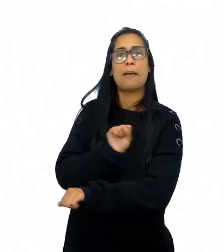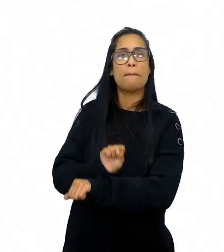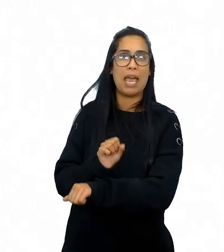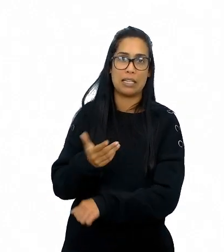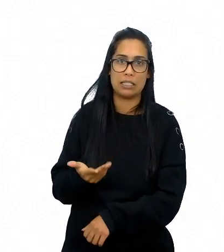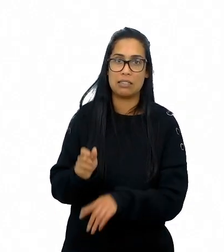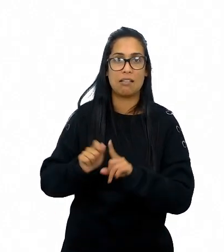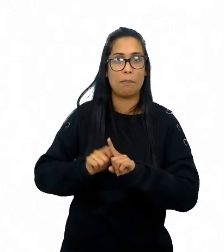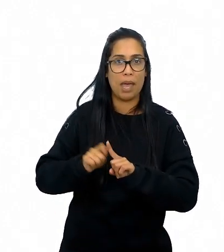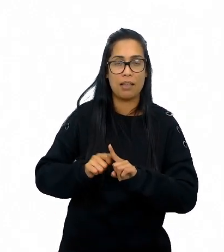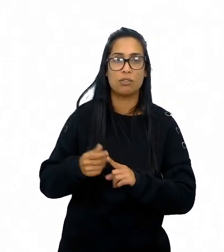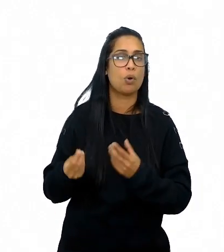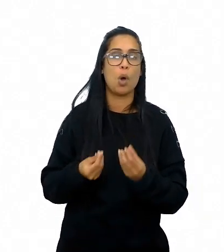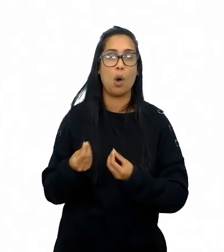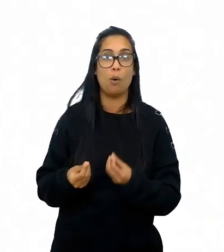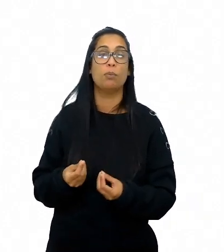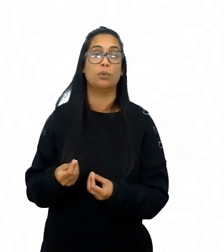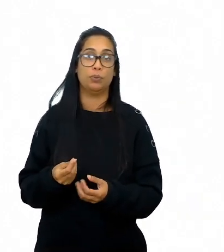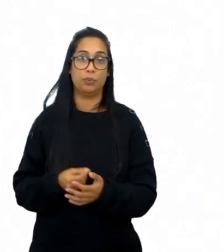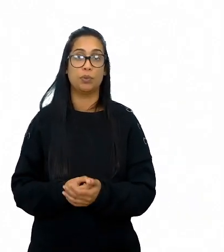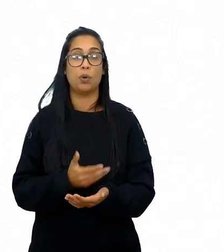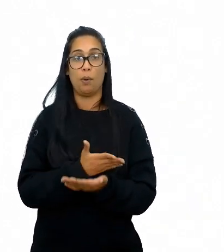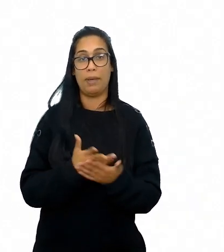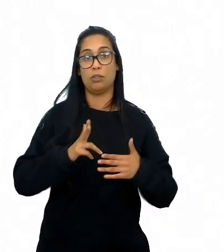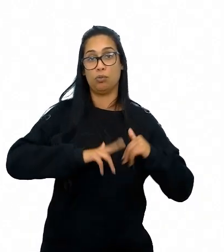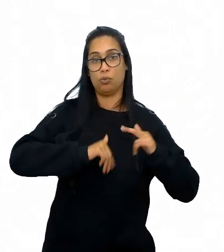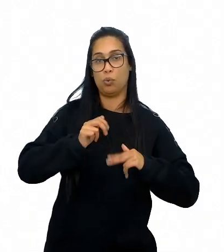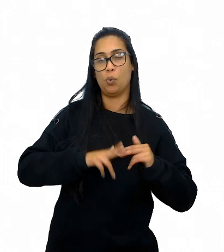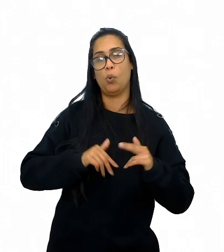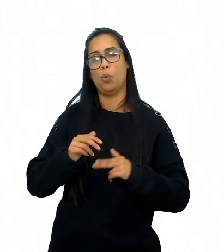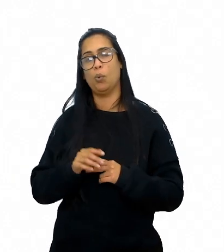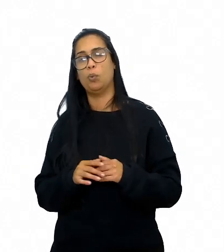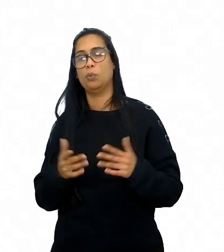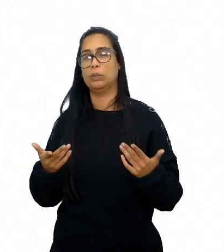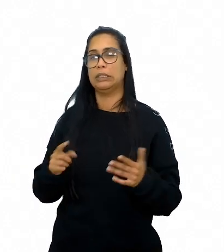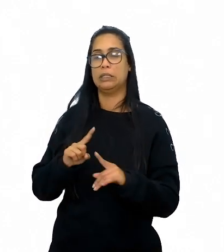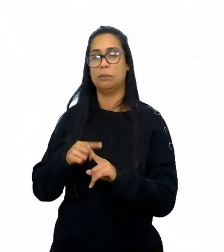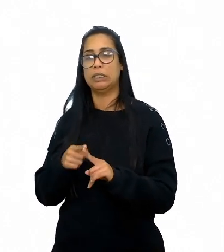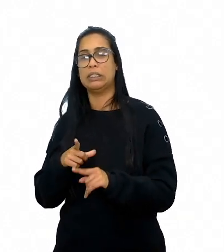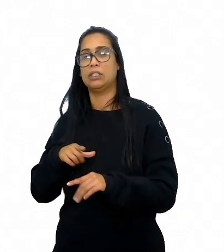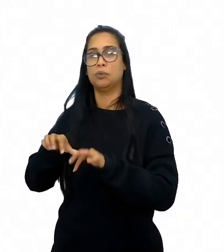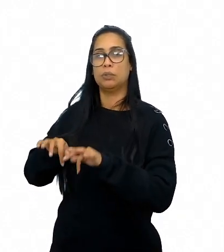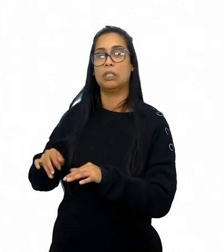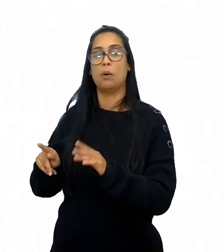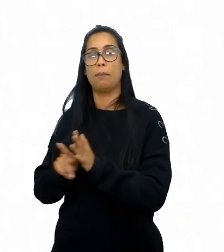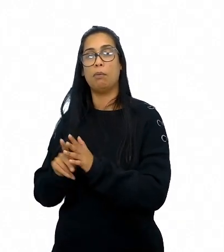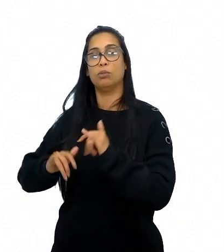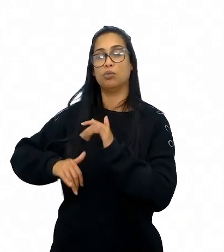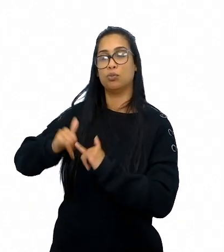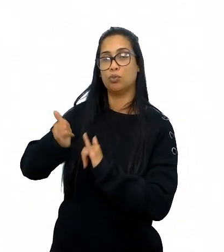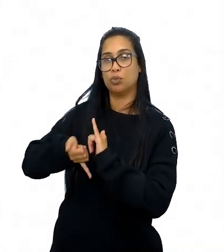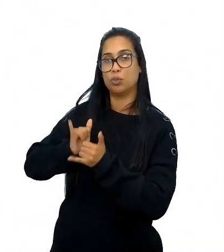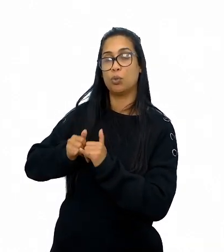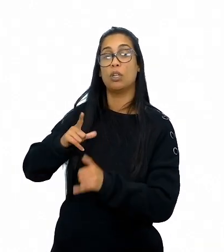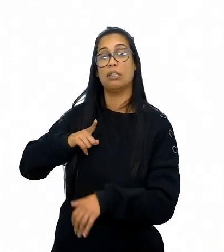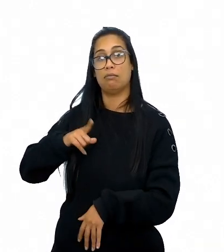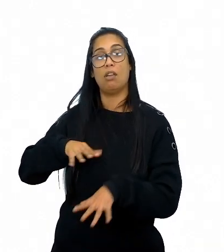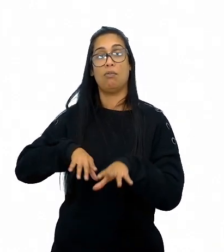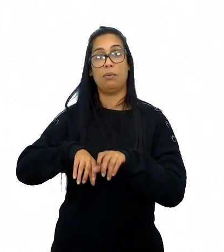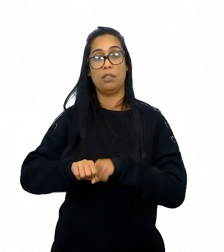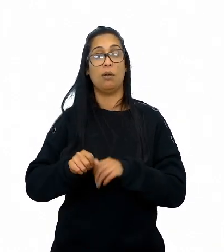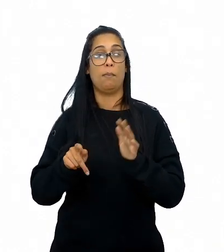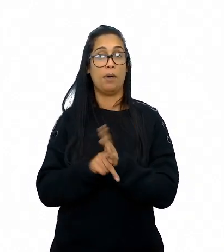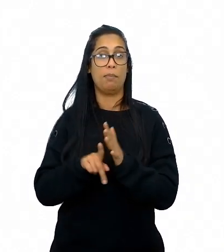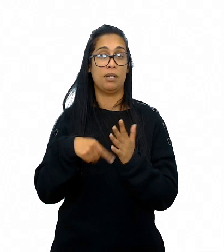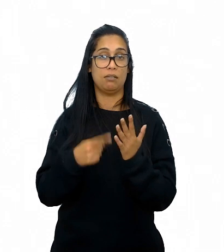julho, nós iremos já iniciar com as formações voltadas para o caderno Aprender